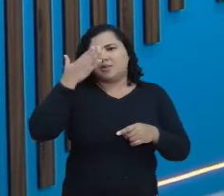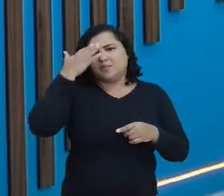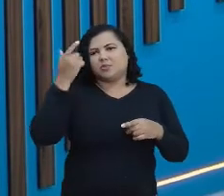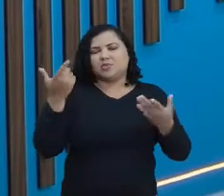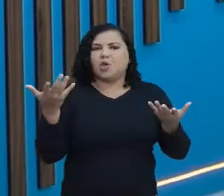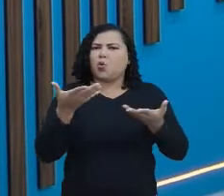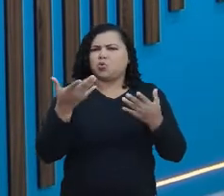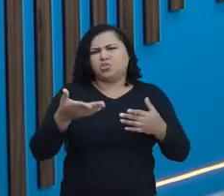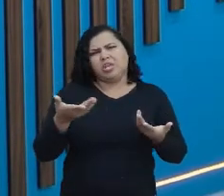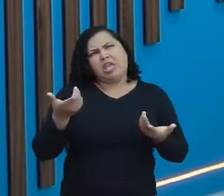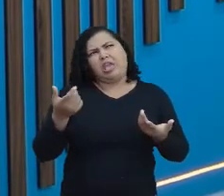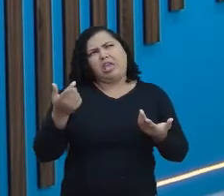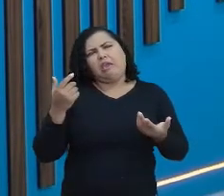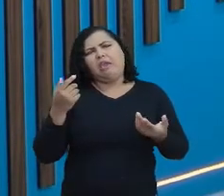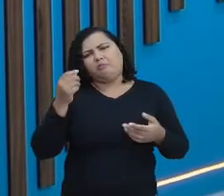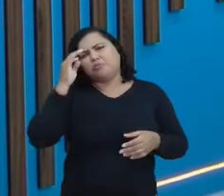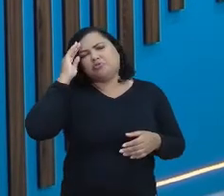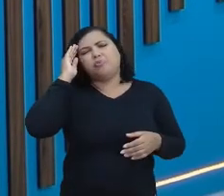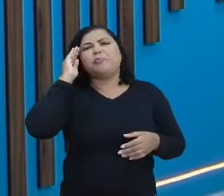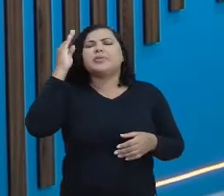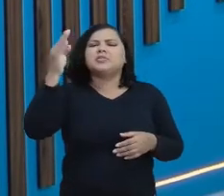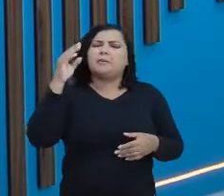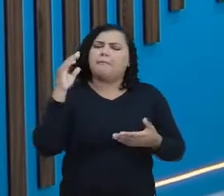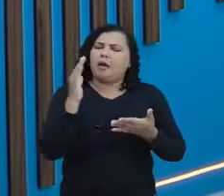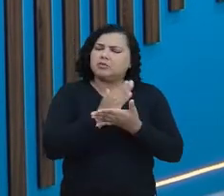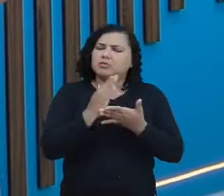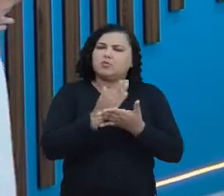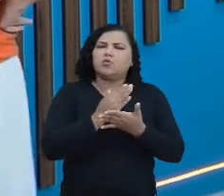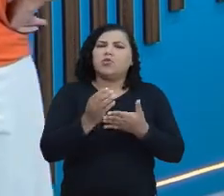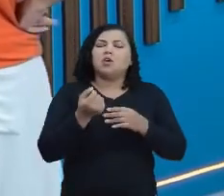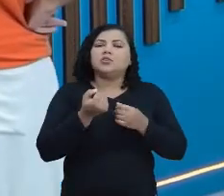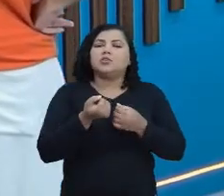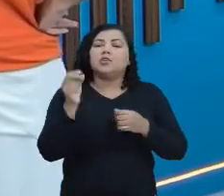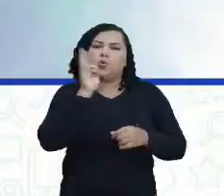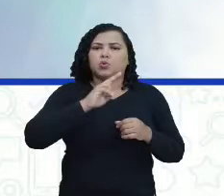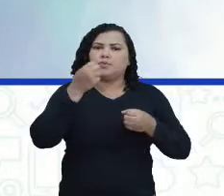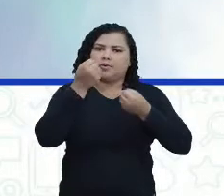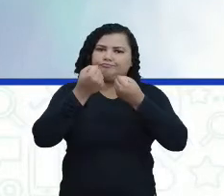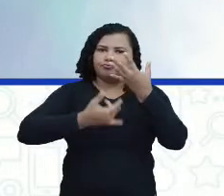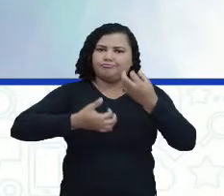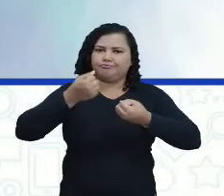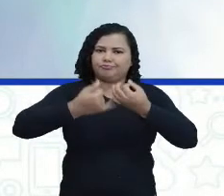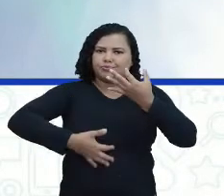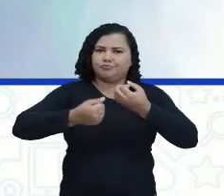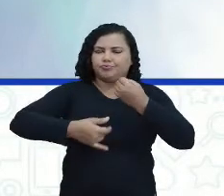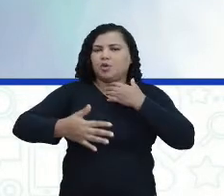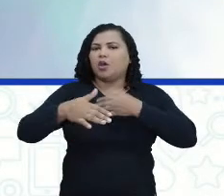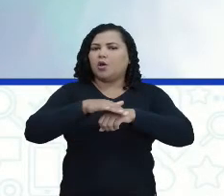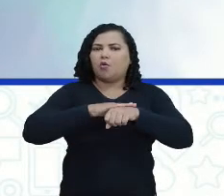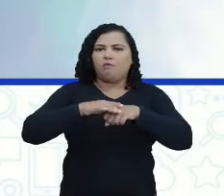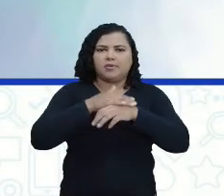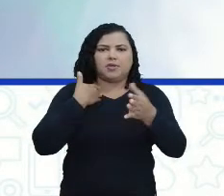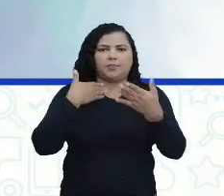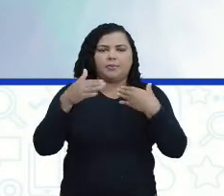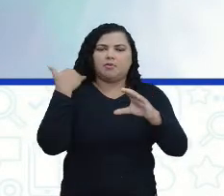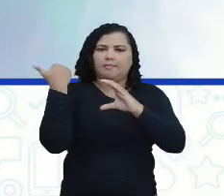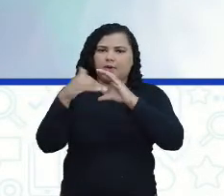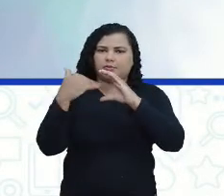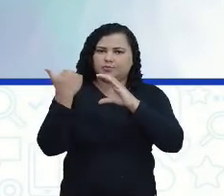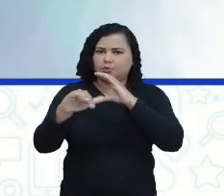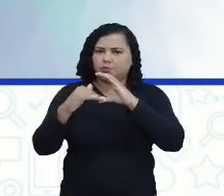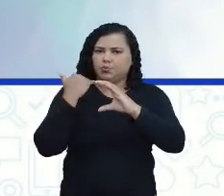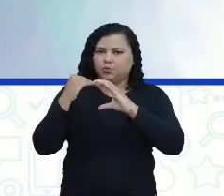das principais ferramentas de chat, né? Sendo a principal ferramenta entre trocas de mensagens